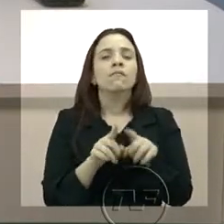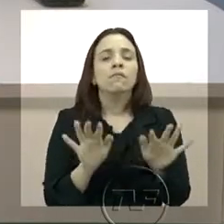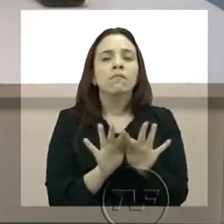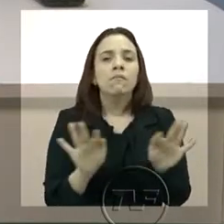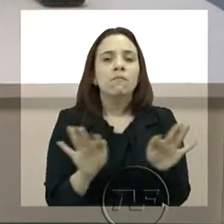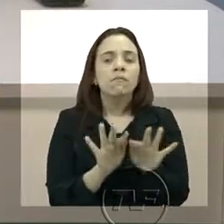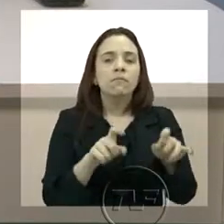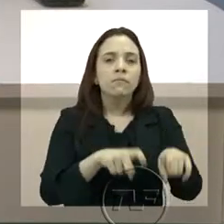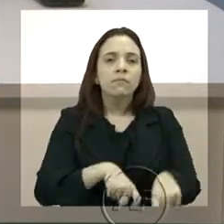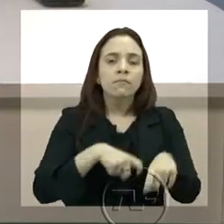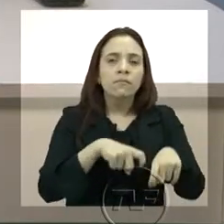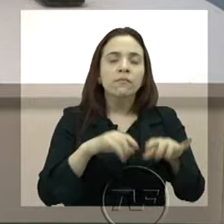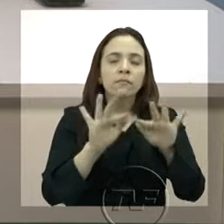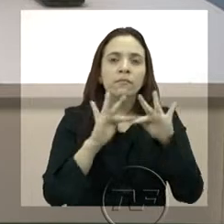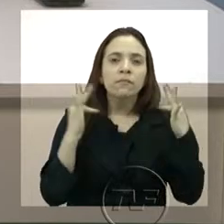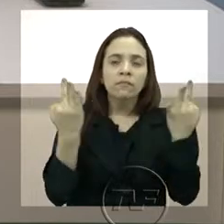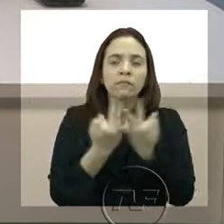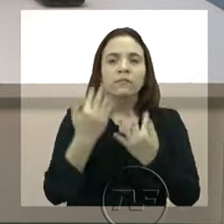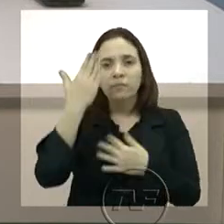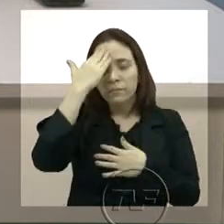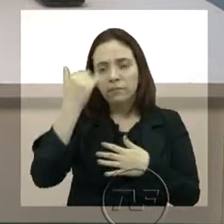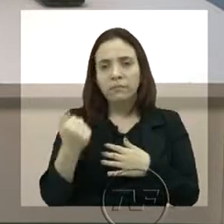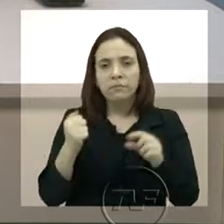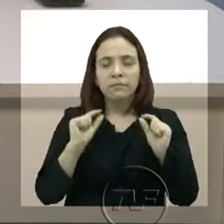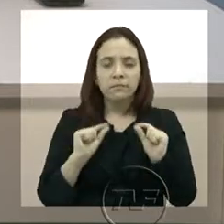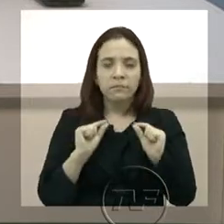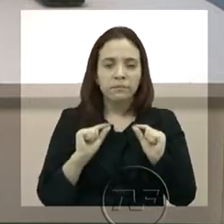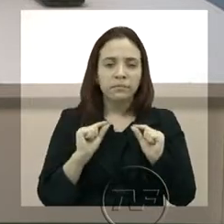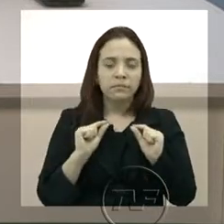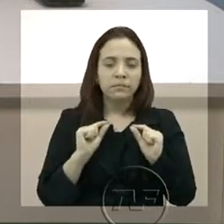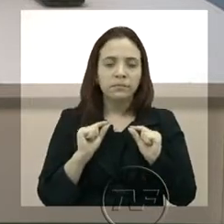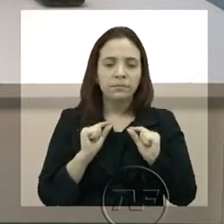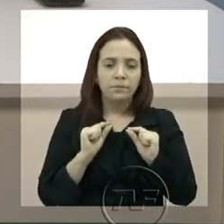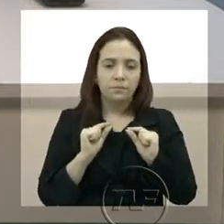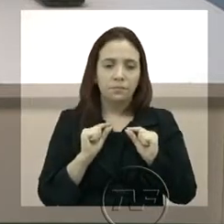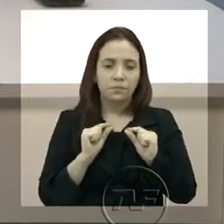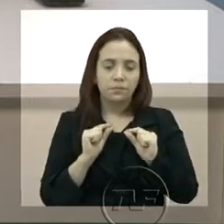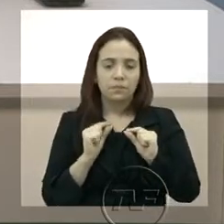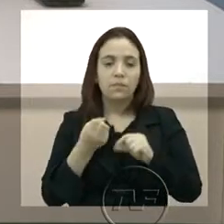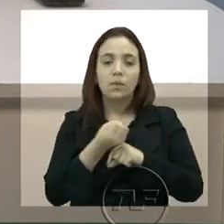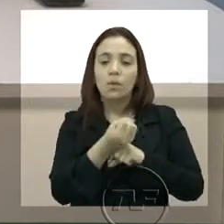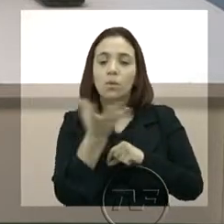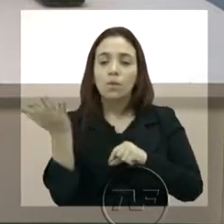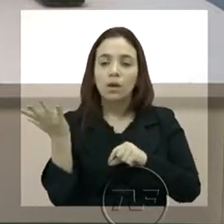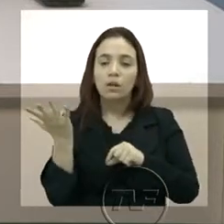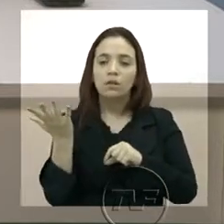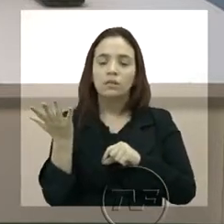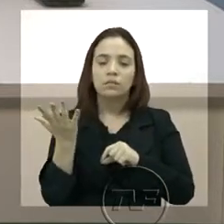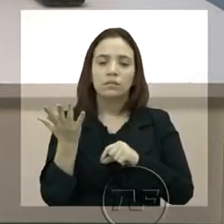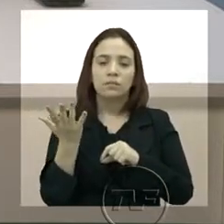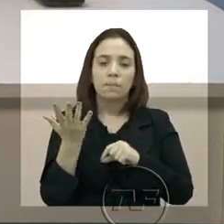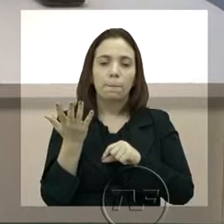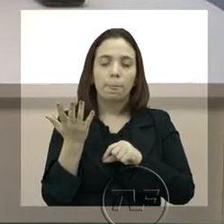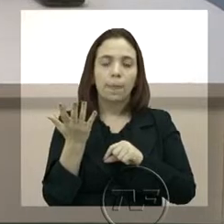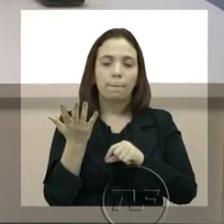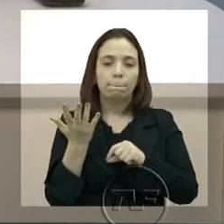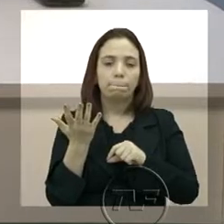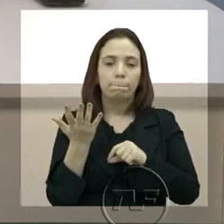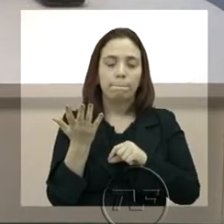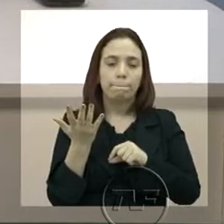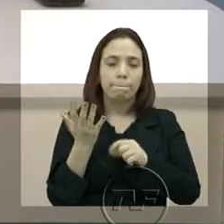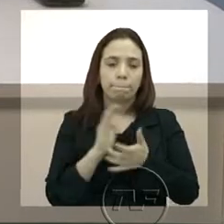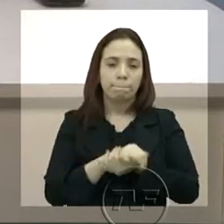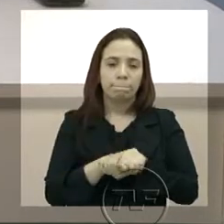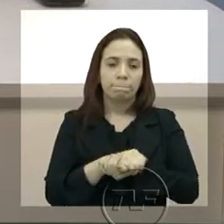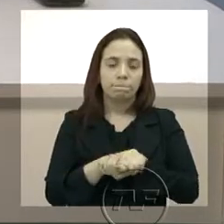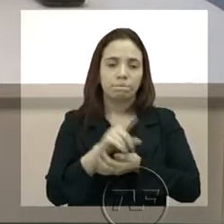o agricultor familiar, saber quais, né, qual o montante, o volume